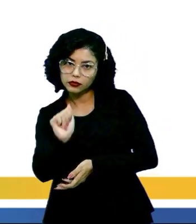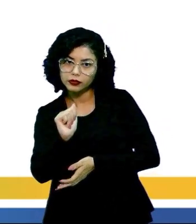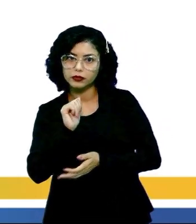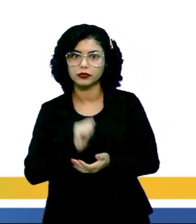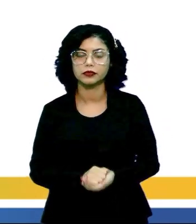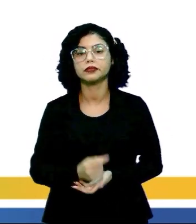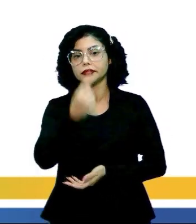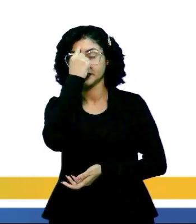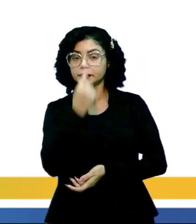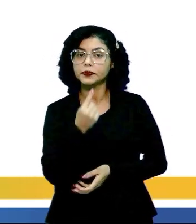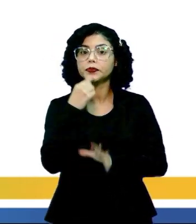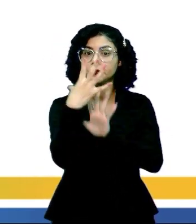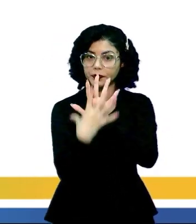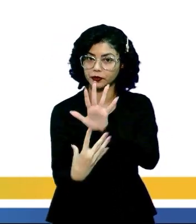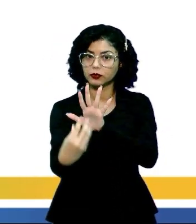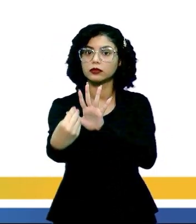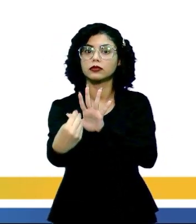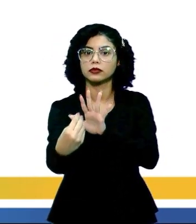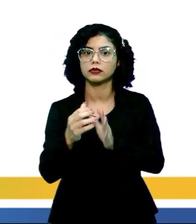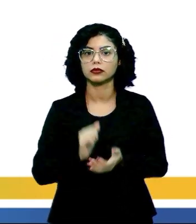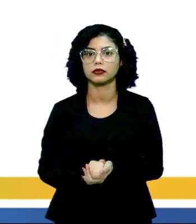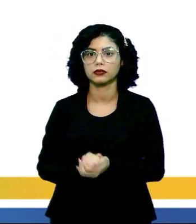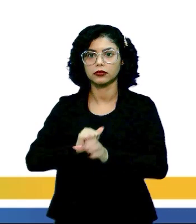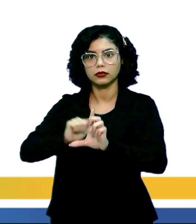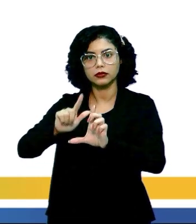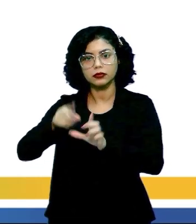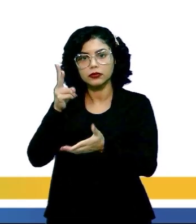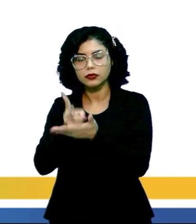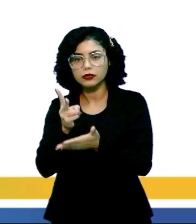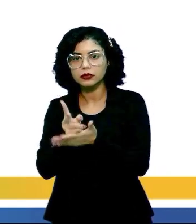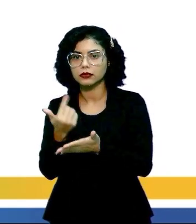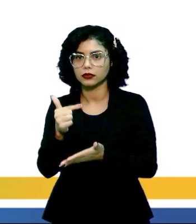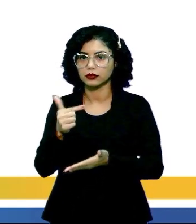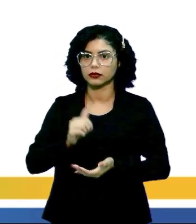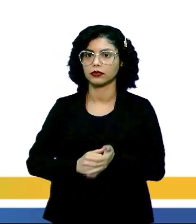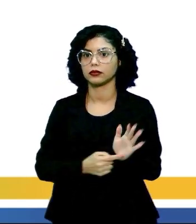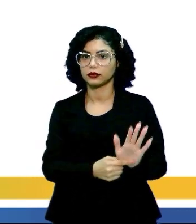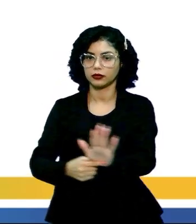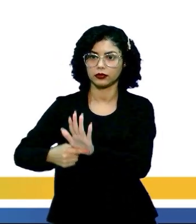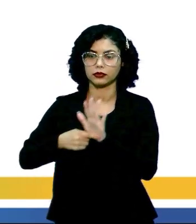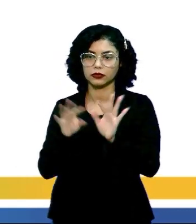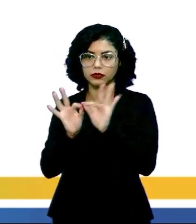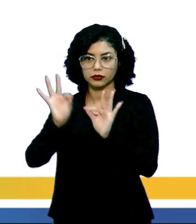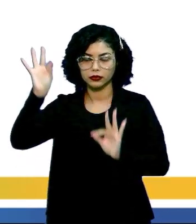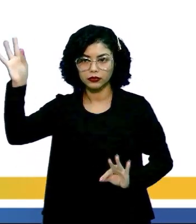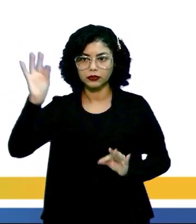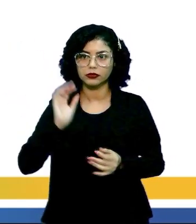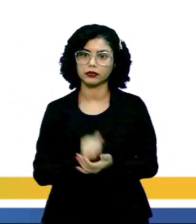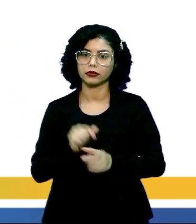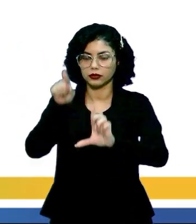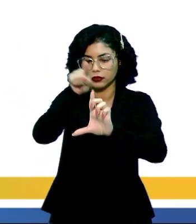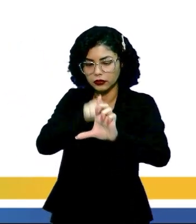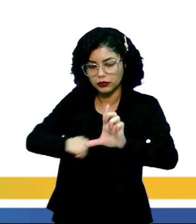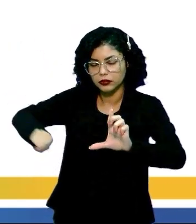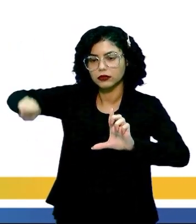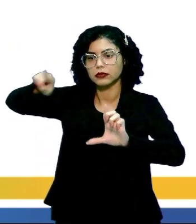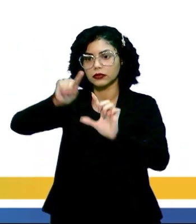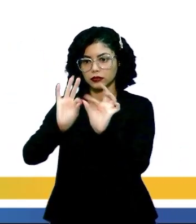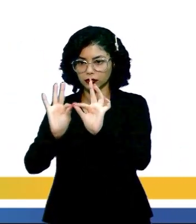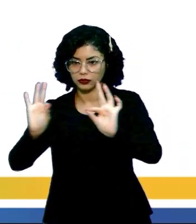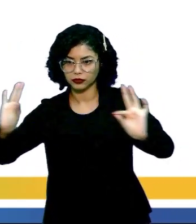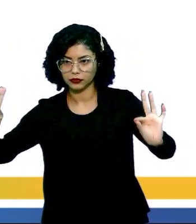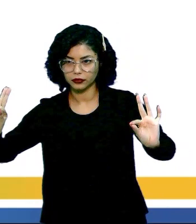óptica. A imagem ilustra sem escala as representações das medidas